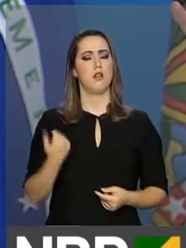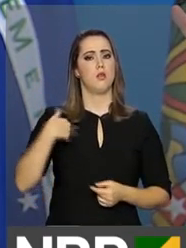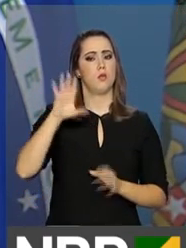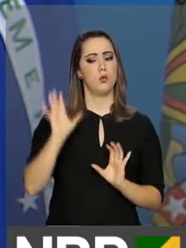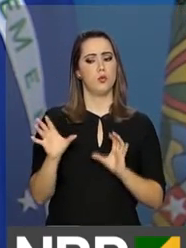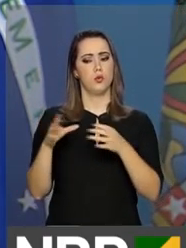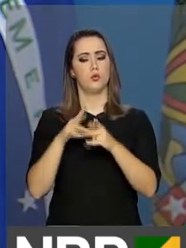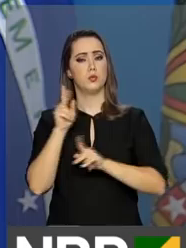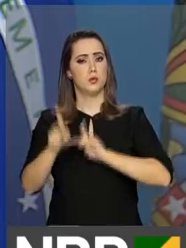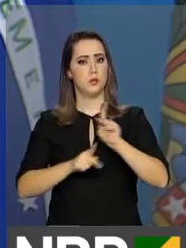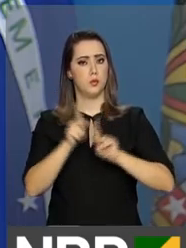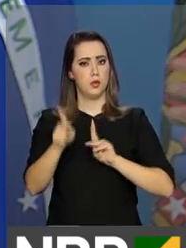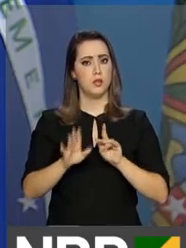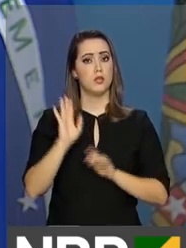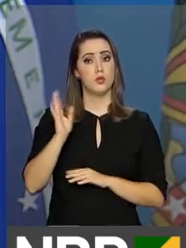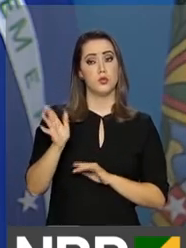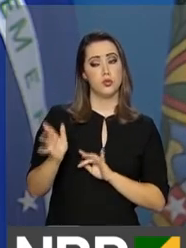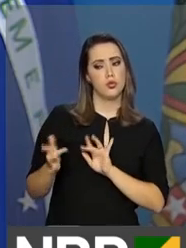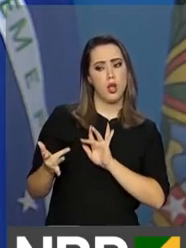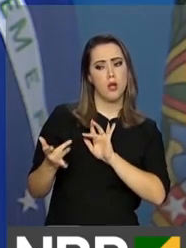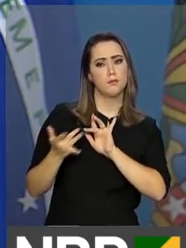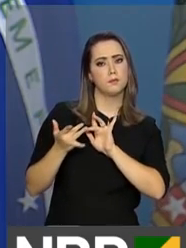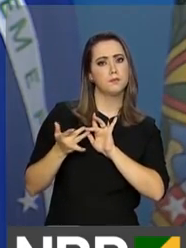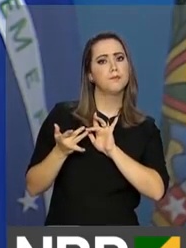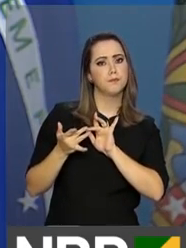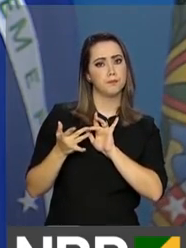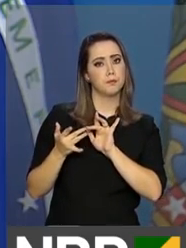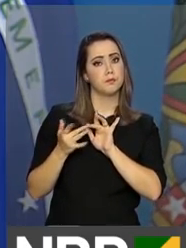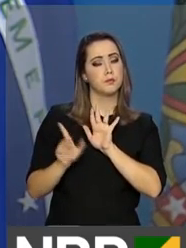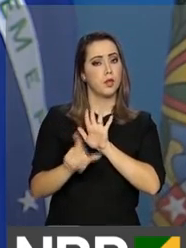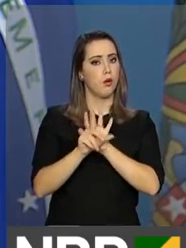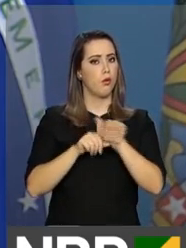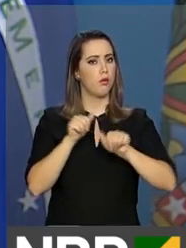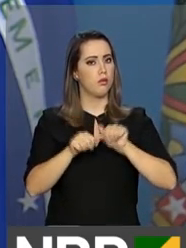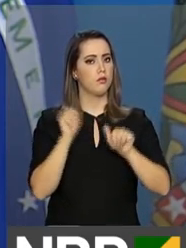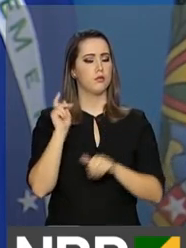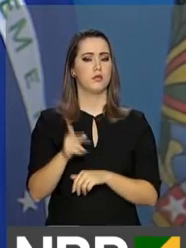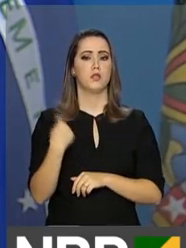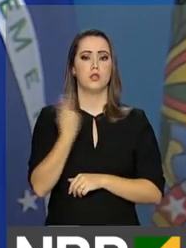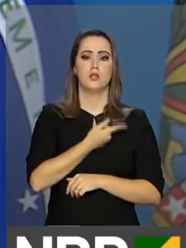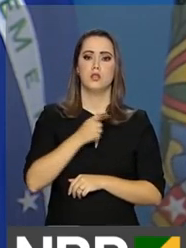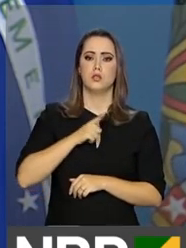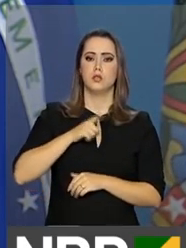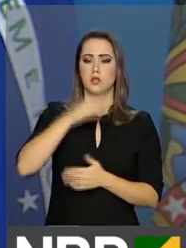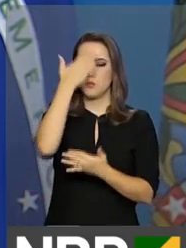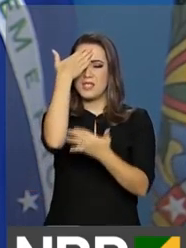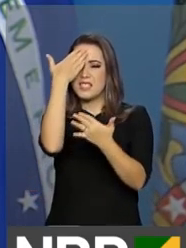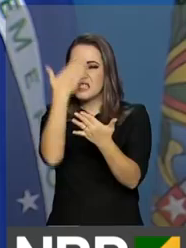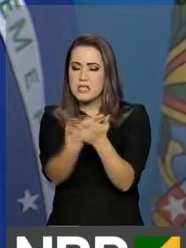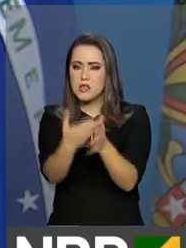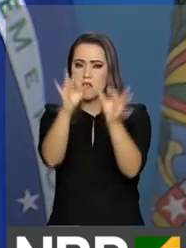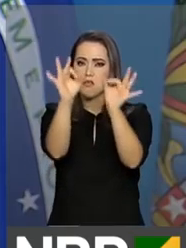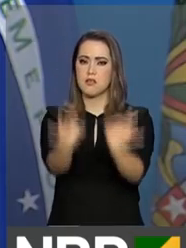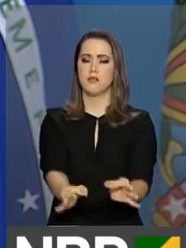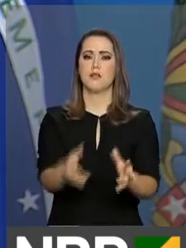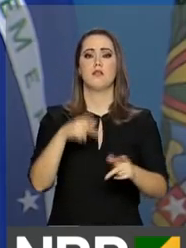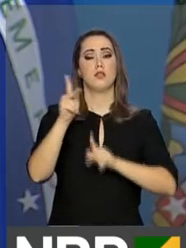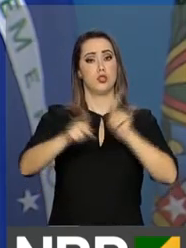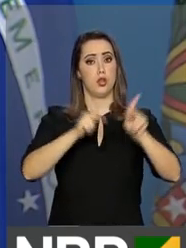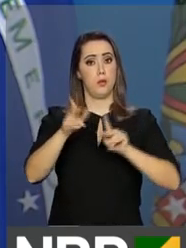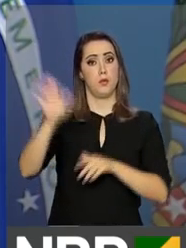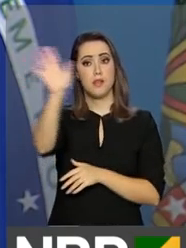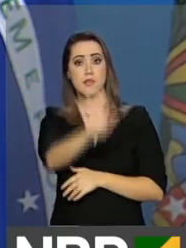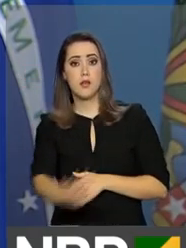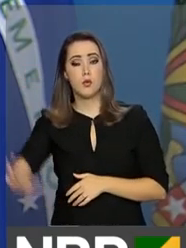parte da população brasileira, já apoia a reforma da Previdência, Marcelo. Nós temos absoluta convicção de que o povo brasileiro